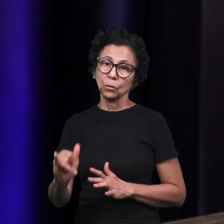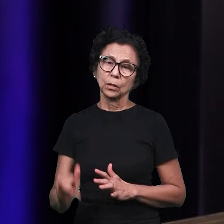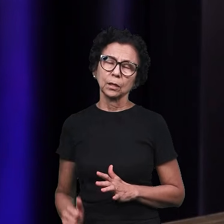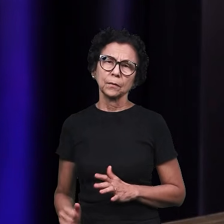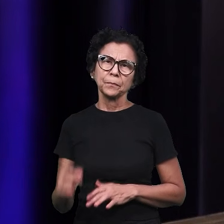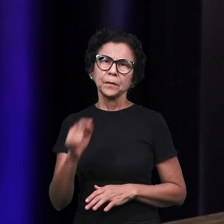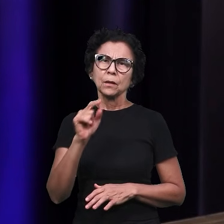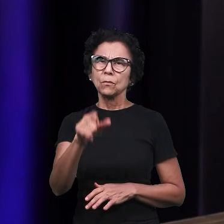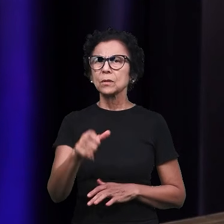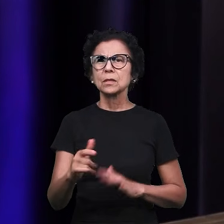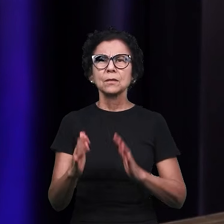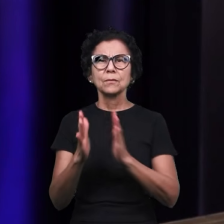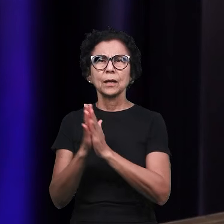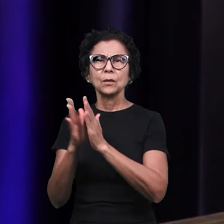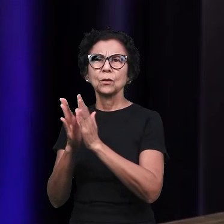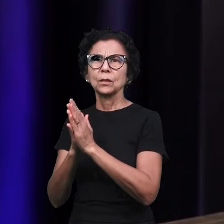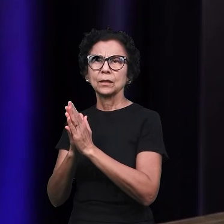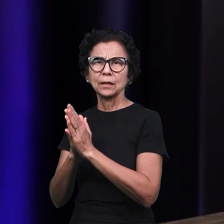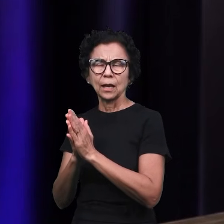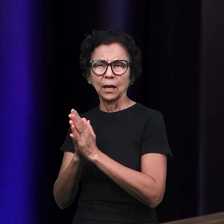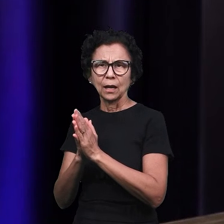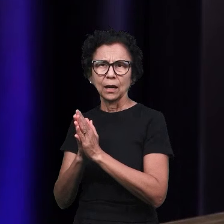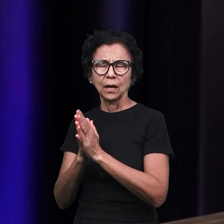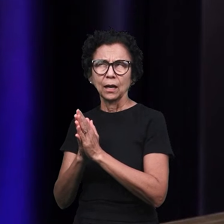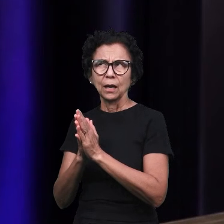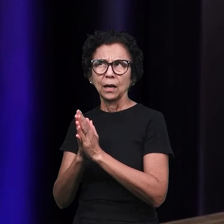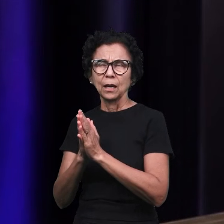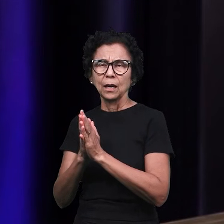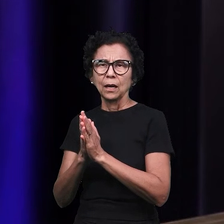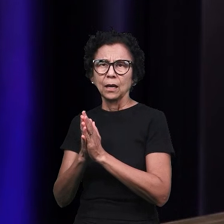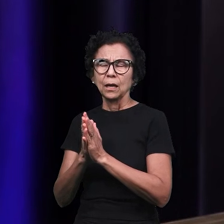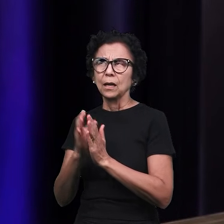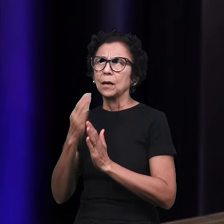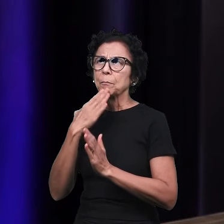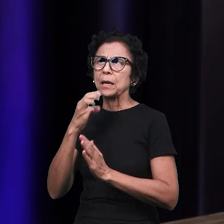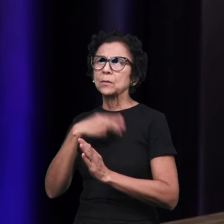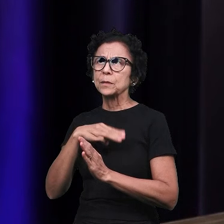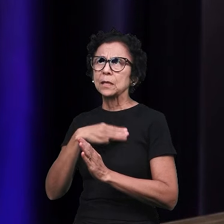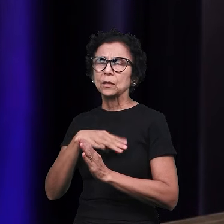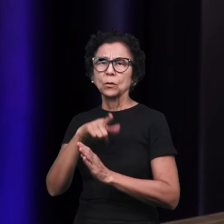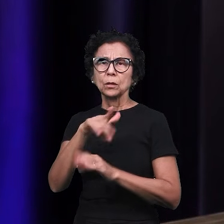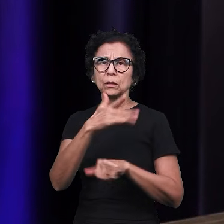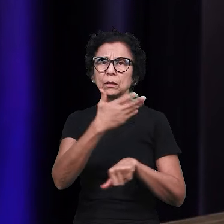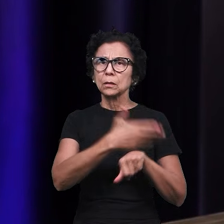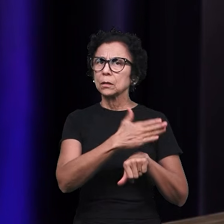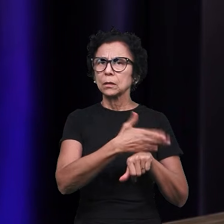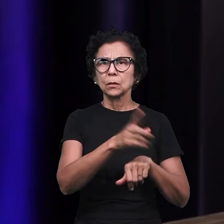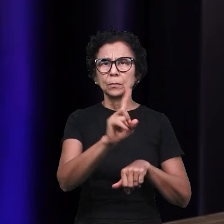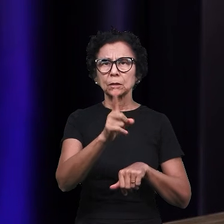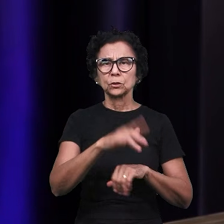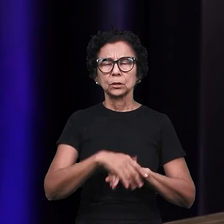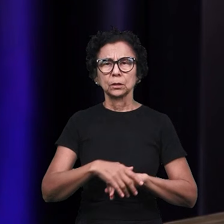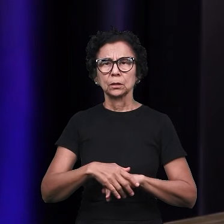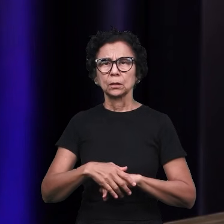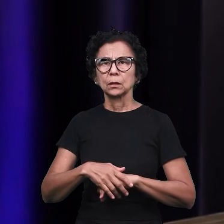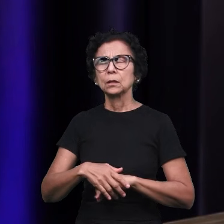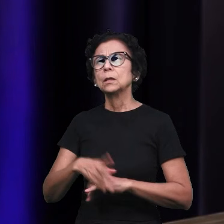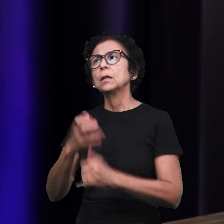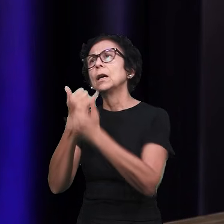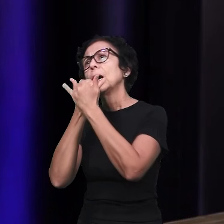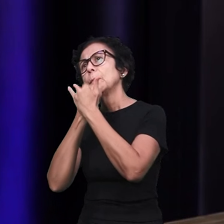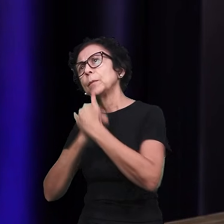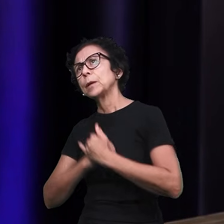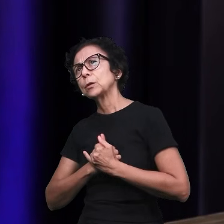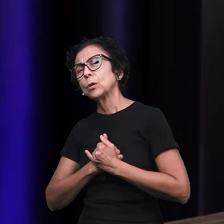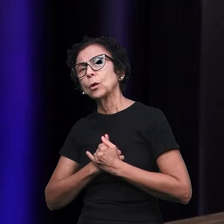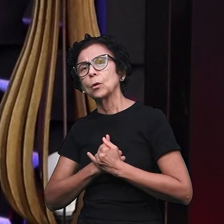orar e pede misericórdia a Deus e não exerce misericórdia? Pede perdão a Deus e não